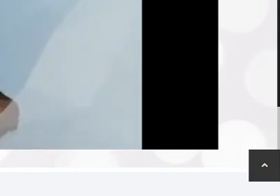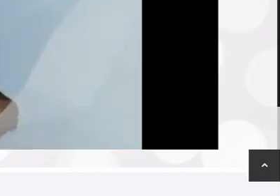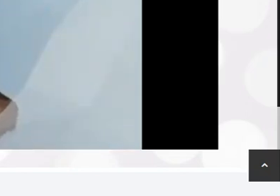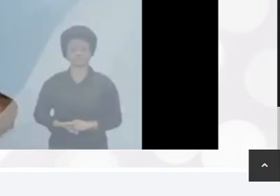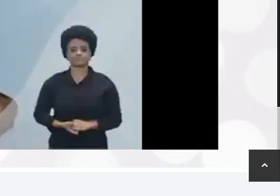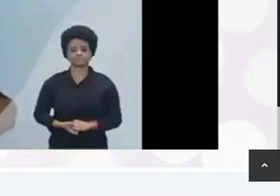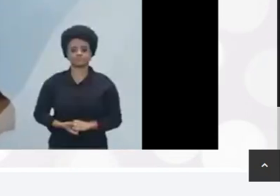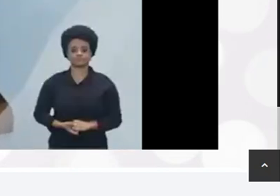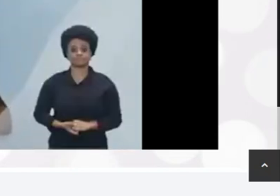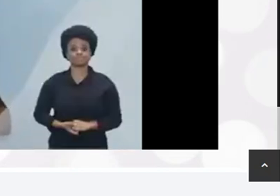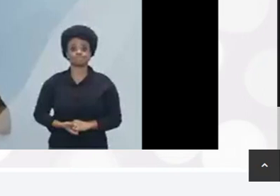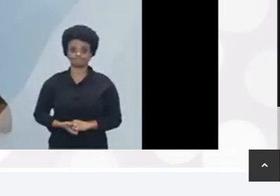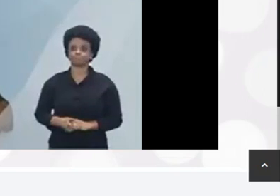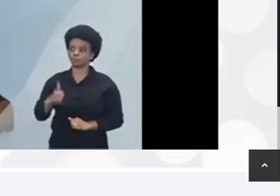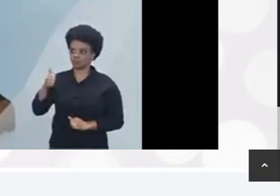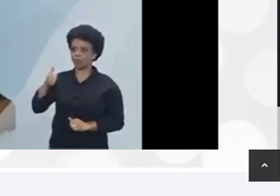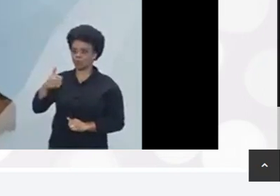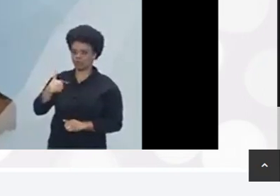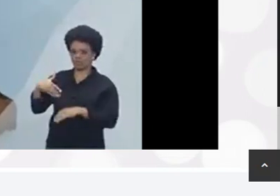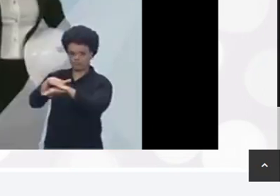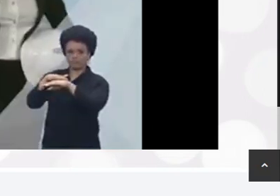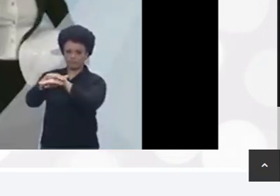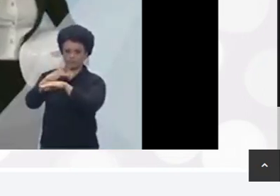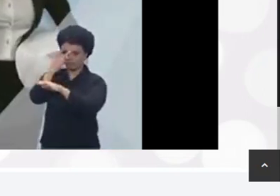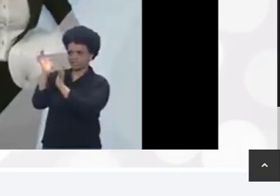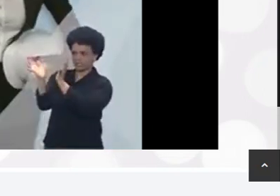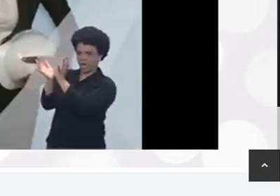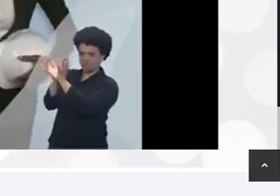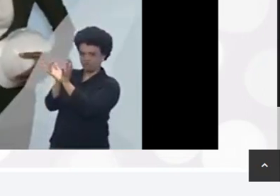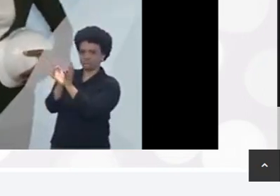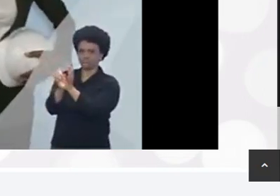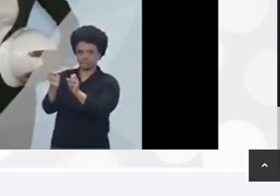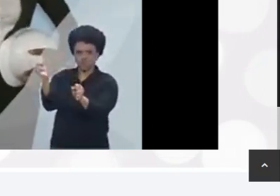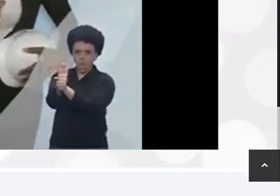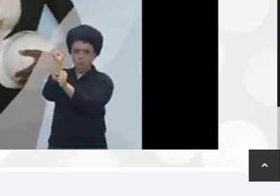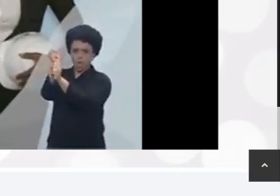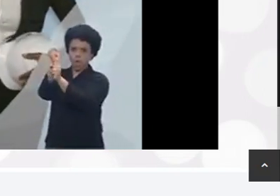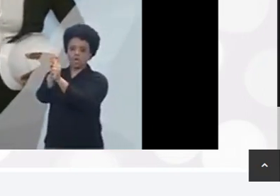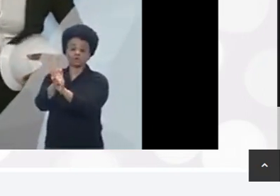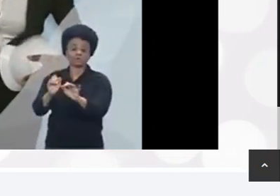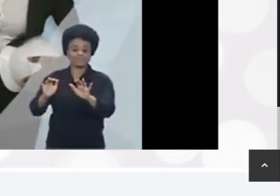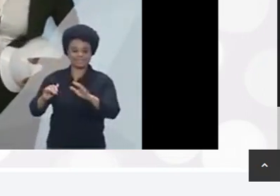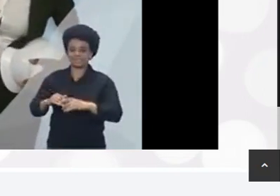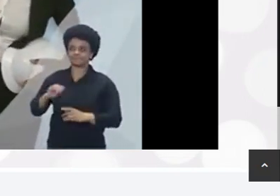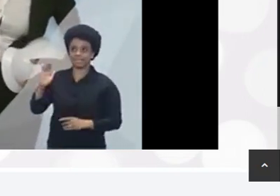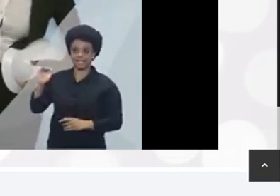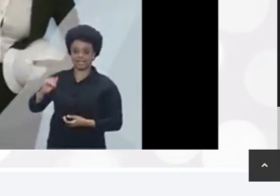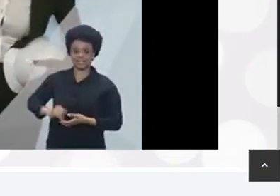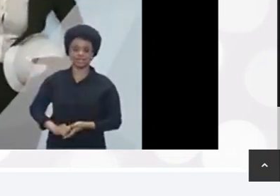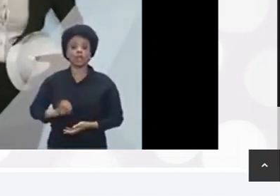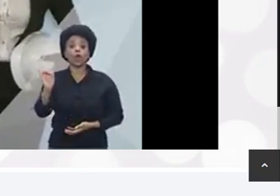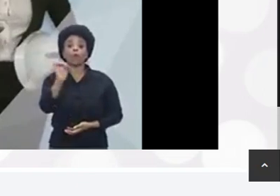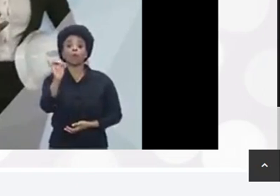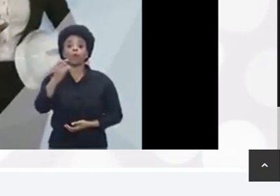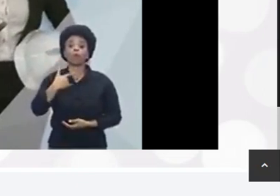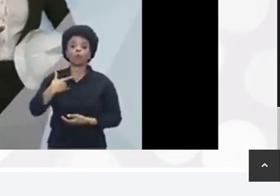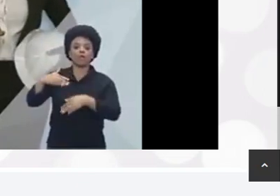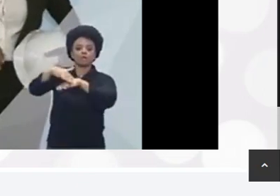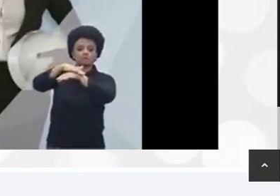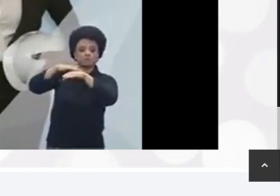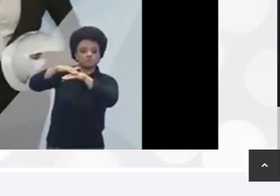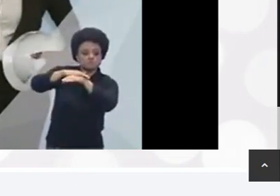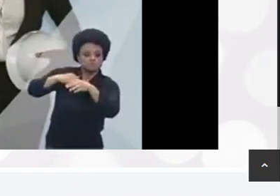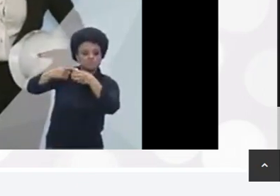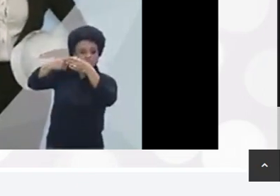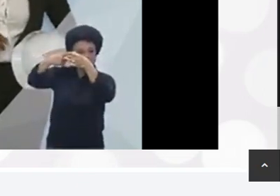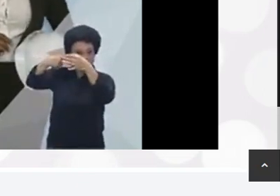Ah, tá bem. Eu vou falar com a equipe da obra para resolver isso. Até mais. Oi, estava aqui conversando sobre um detalhe do projeto